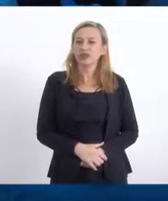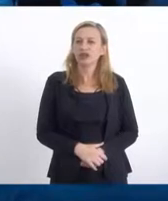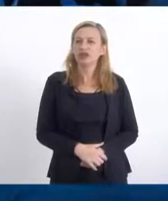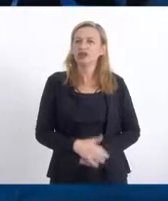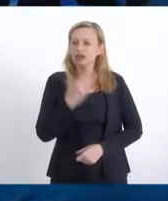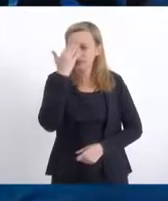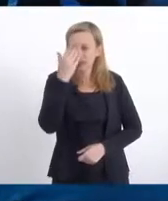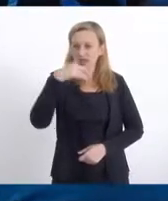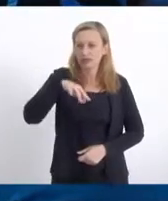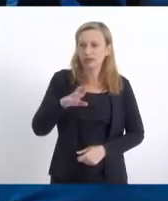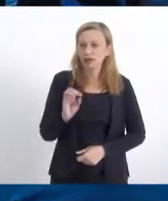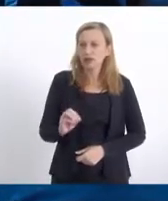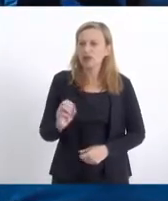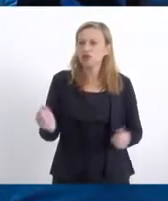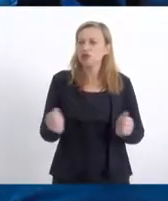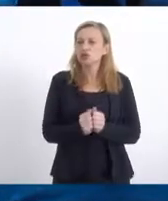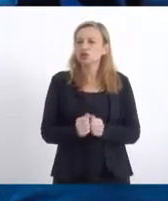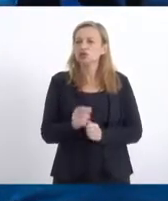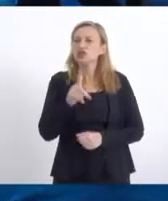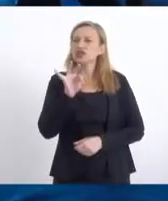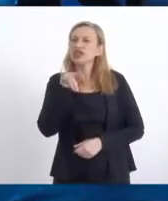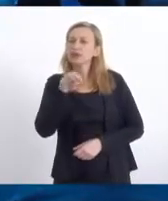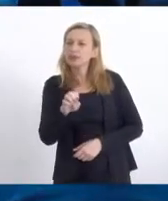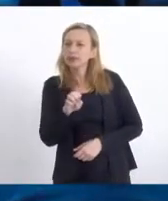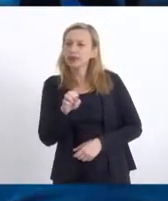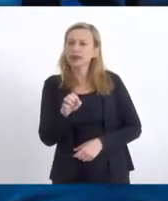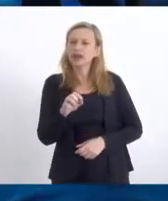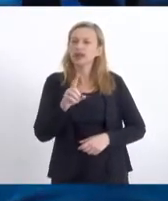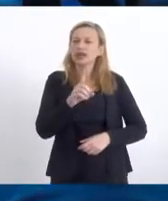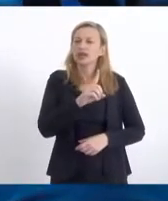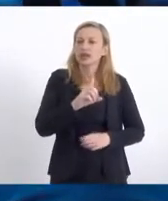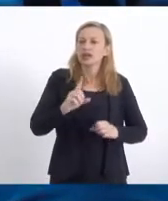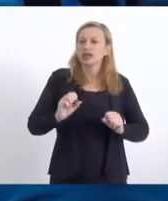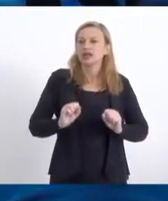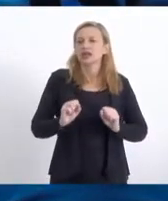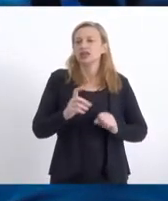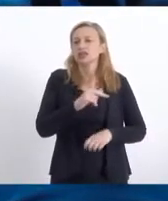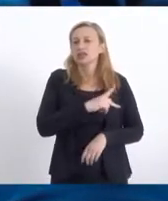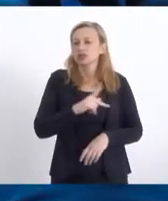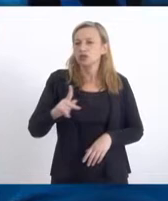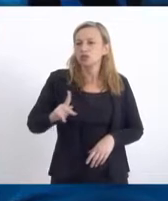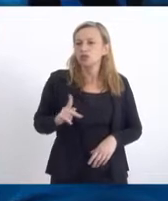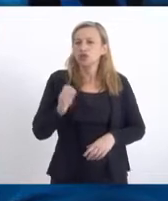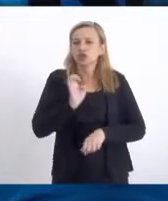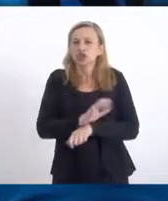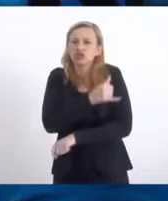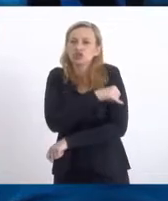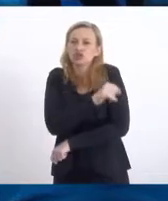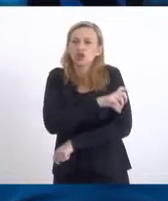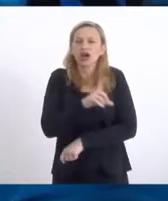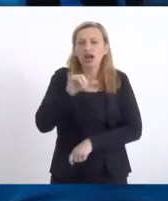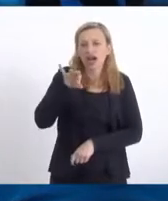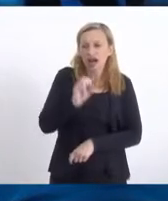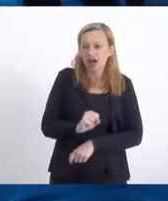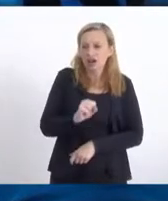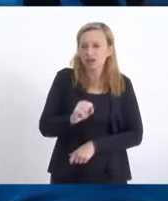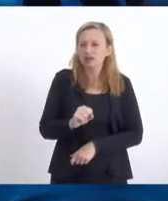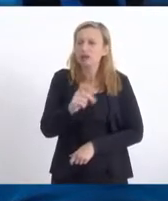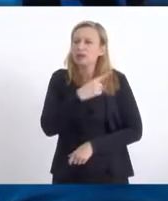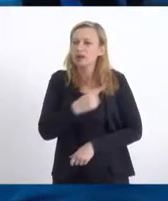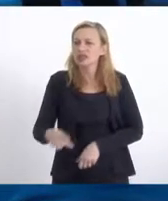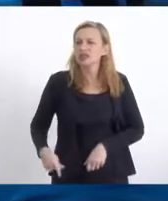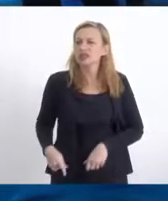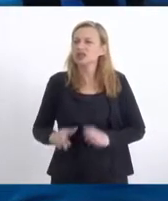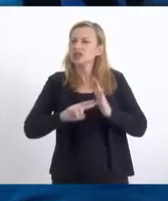Obrigado, Mauro. Estão conosco Felipe Matos, defensor público da Defensoria do Estado do Rio de Janeiro, Carlos Alessandro, presidente